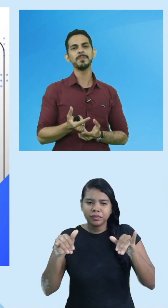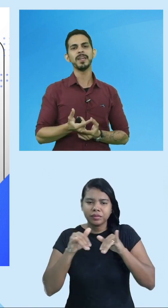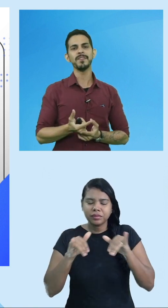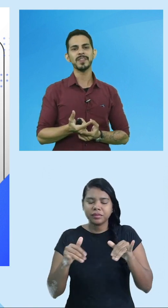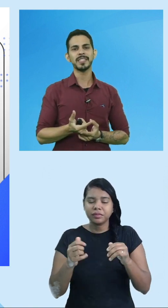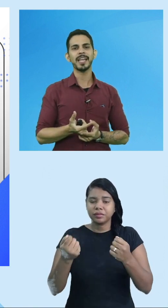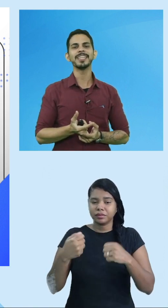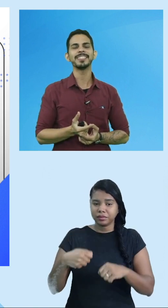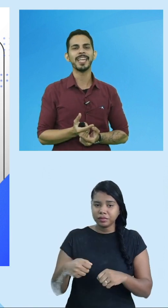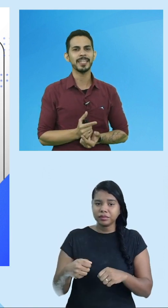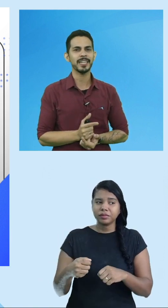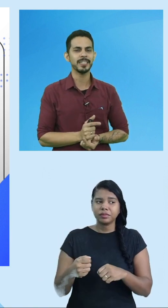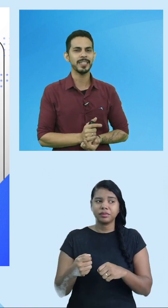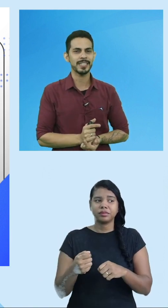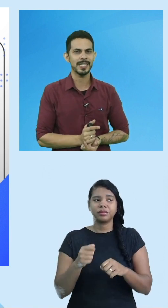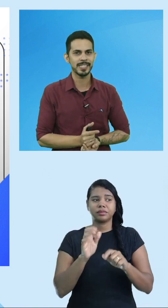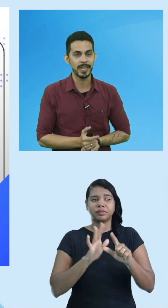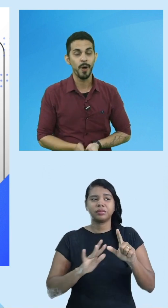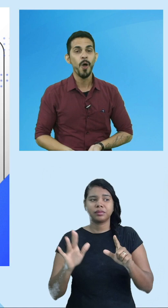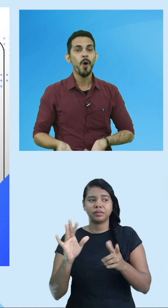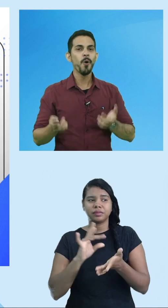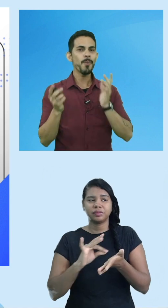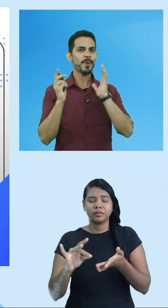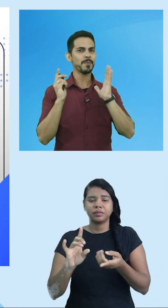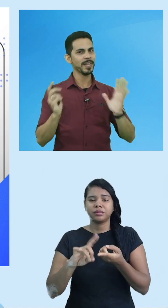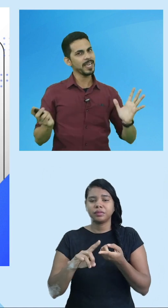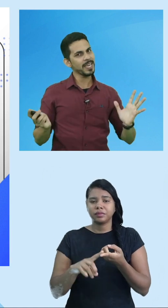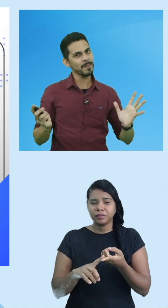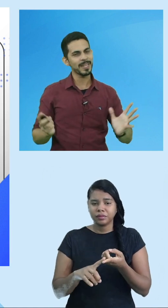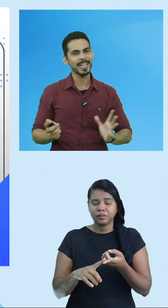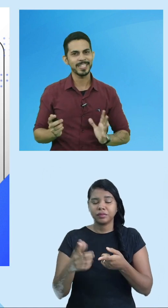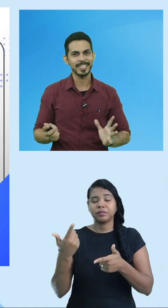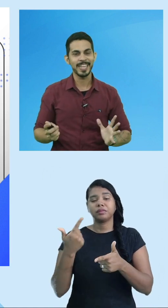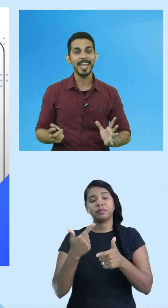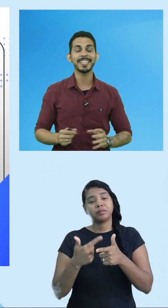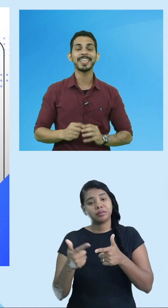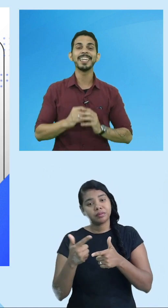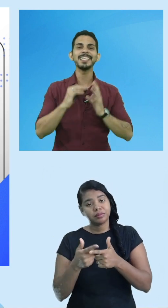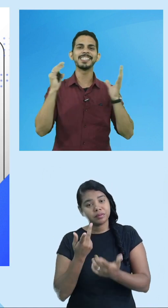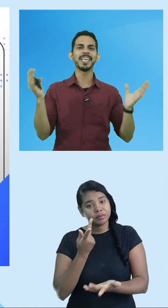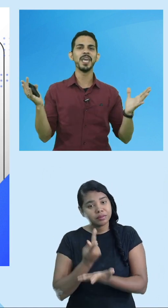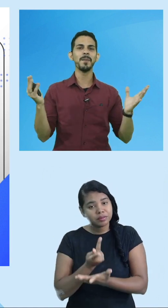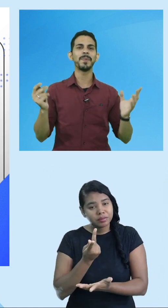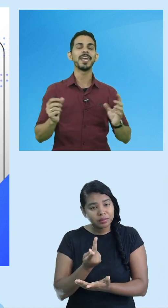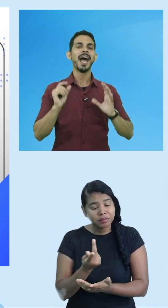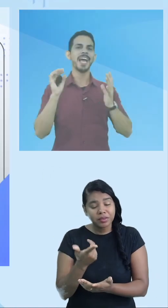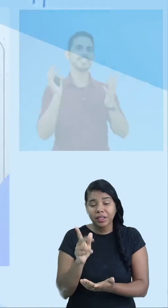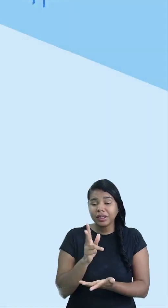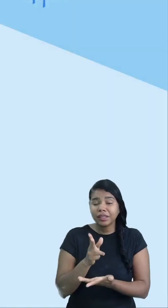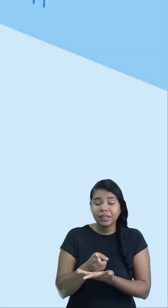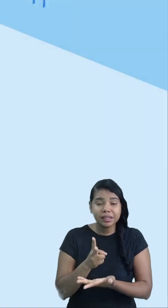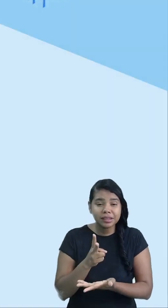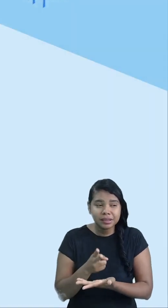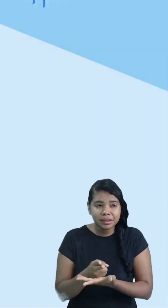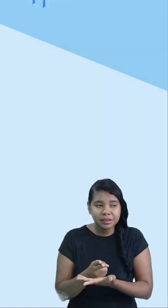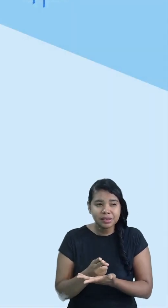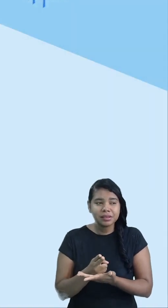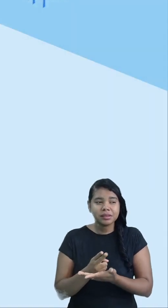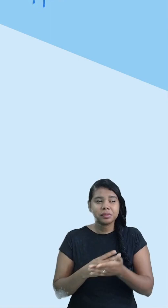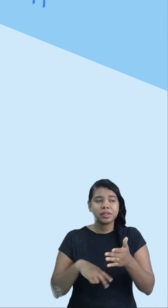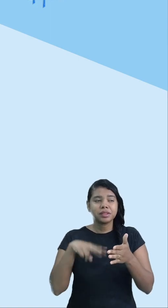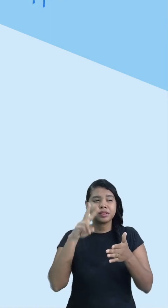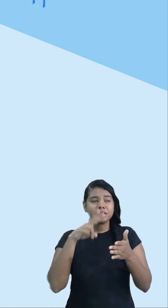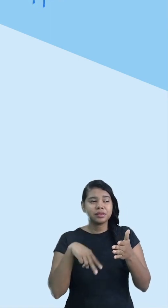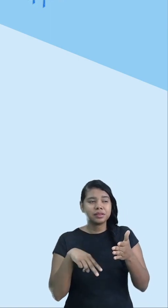pode se beneficiar das técnicas de indexação. O problema das hashtags é que nem sempre a gente faz uma leitura